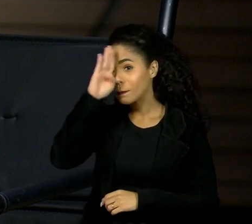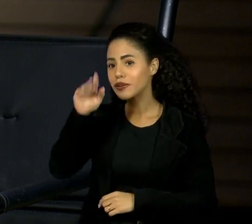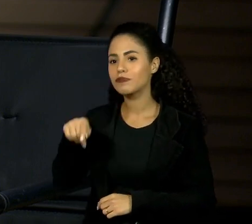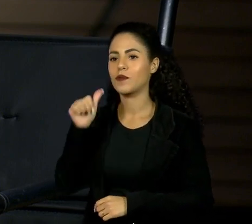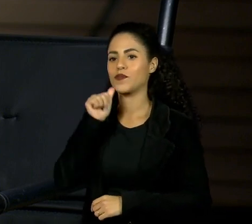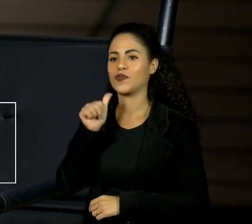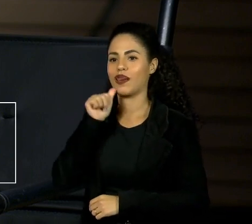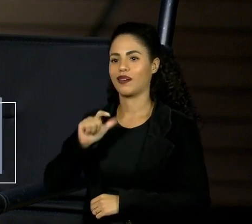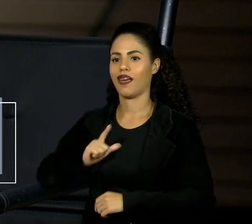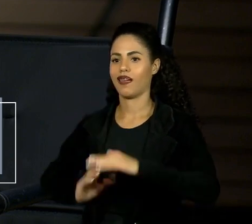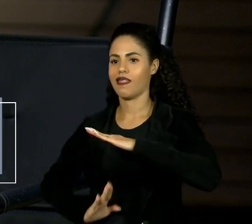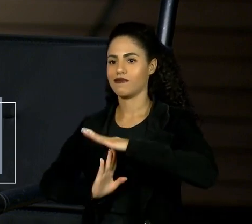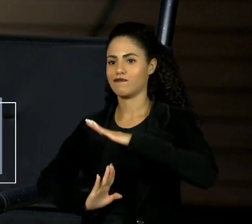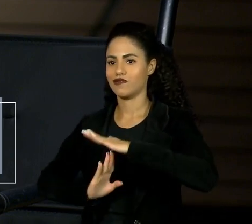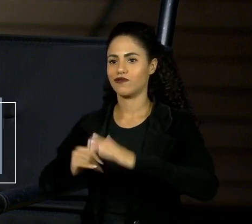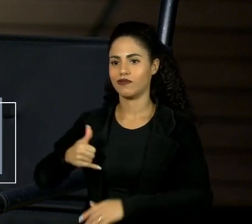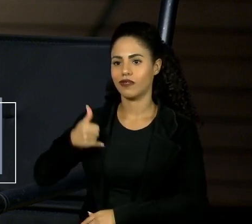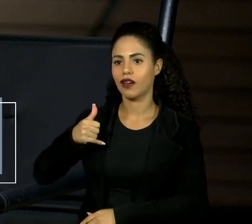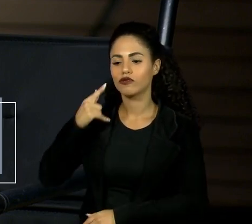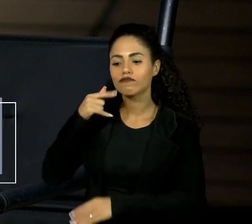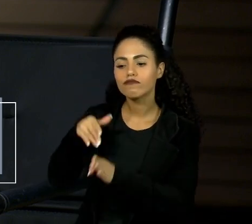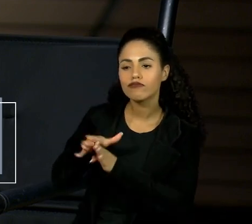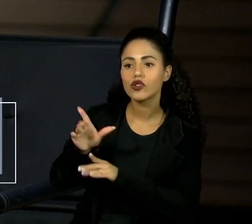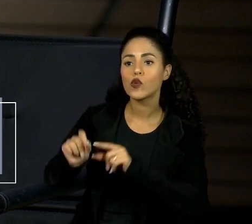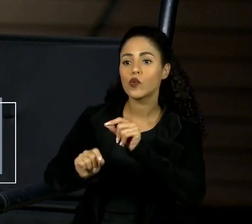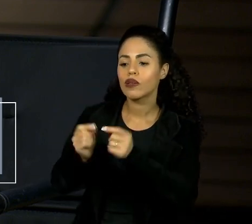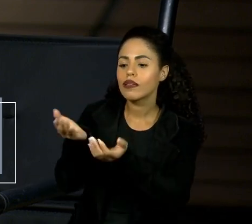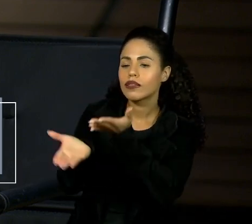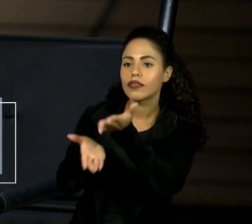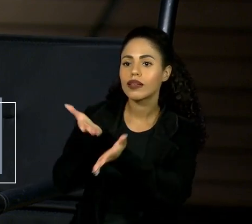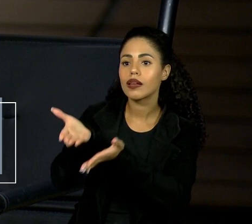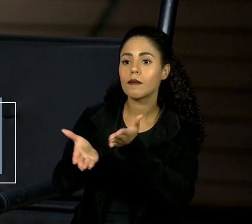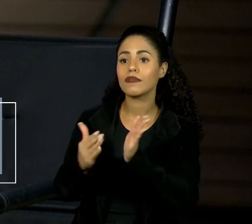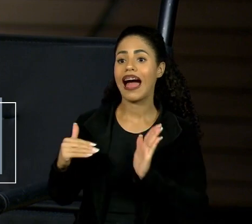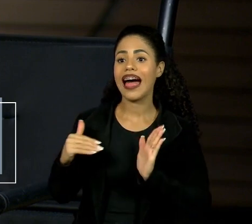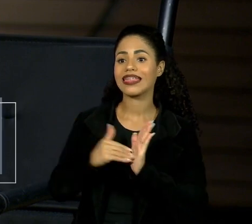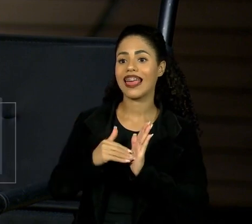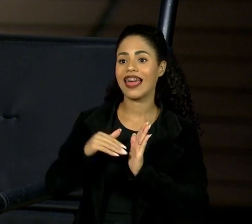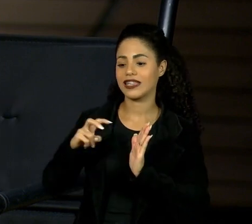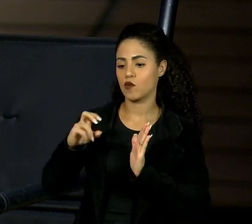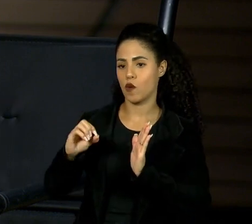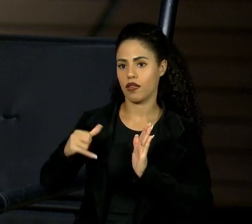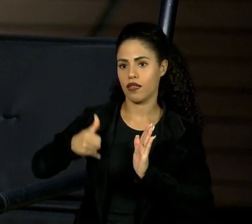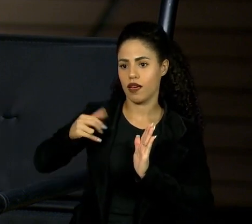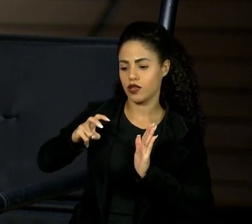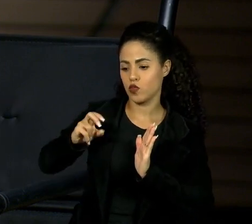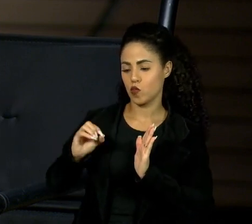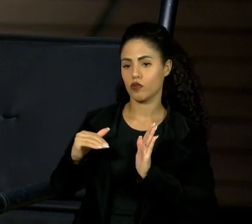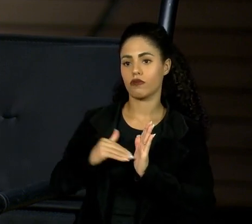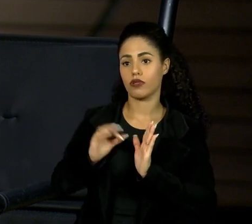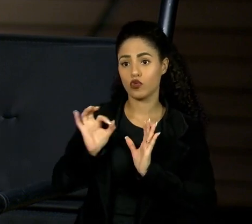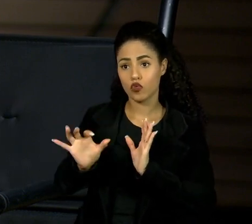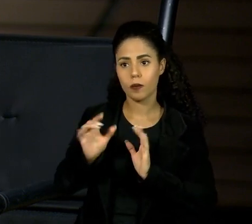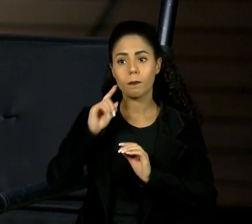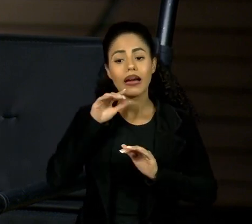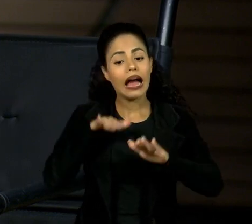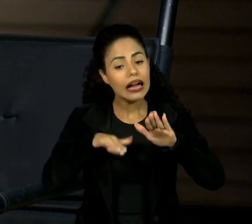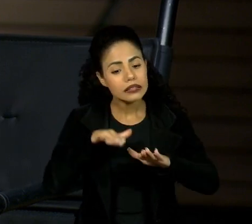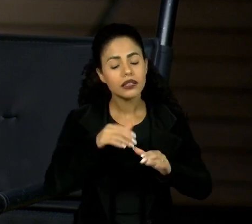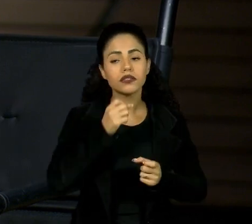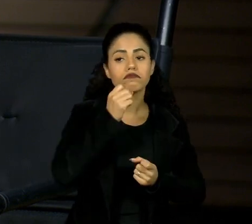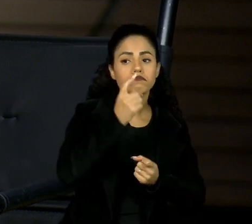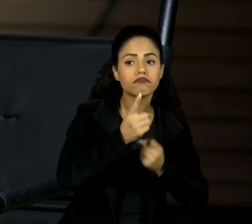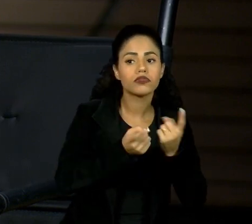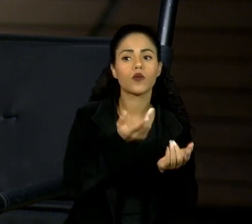na verdade, a resolução recomenda que os tratamentos sejam feitos até os 50 anos, mas em alguns casos raros,